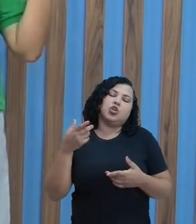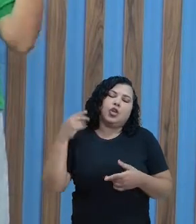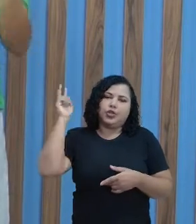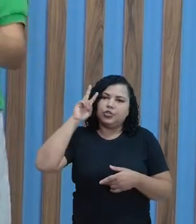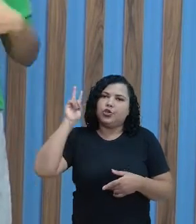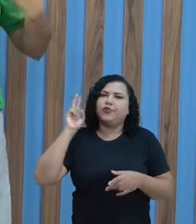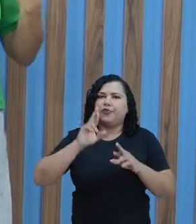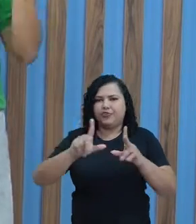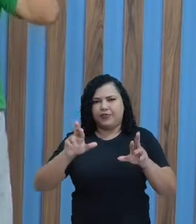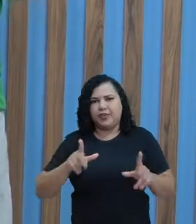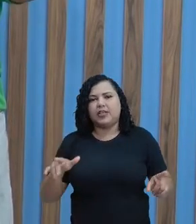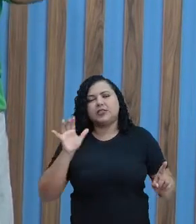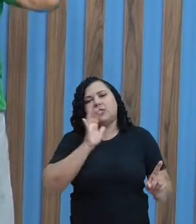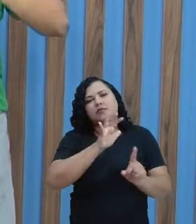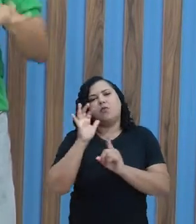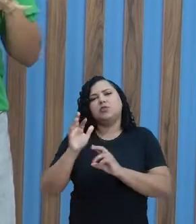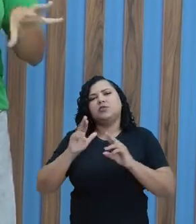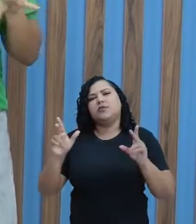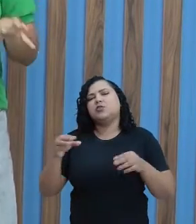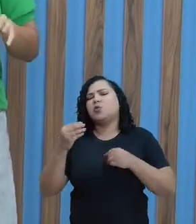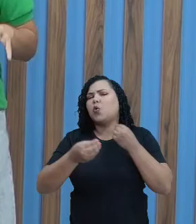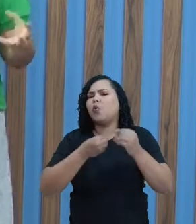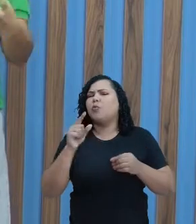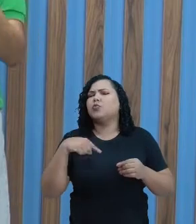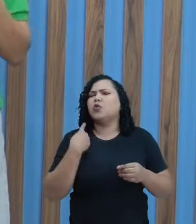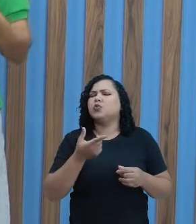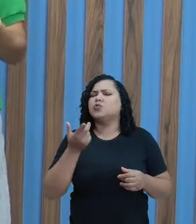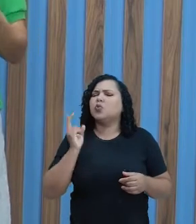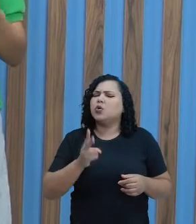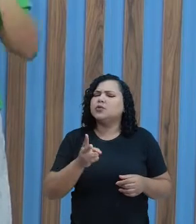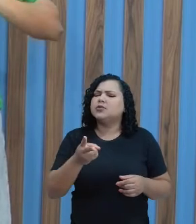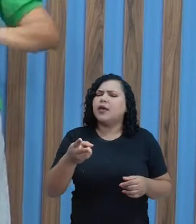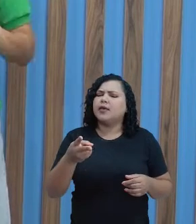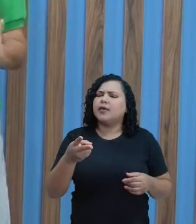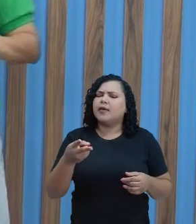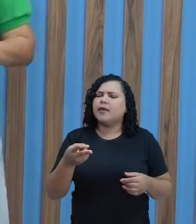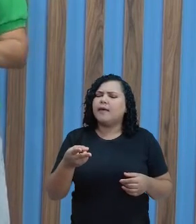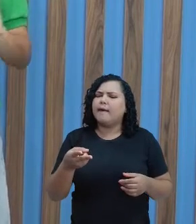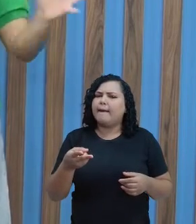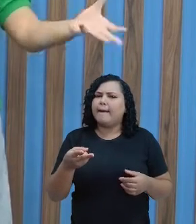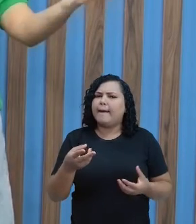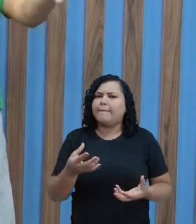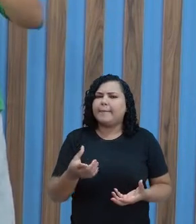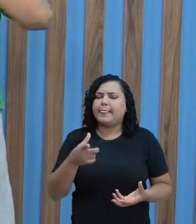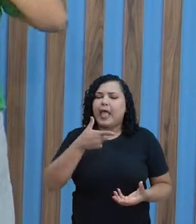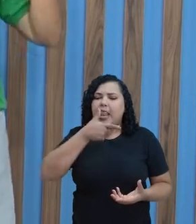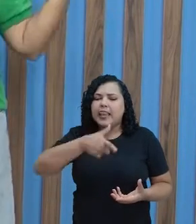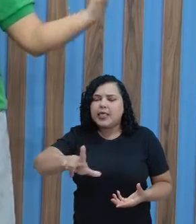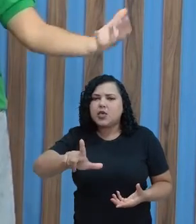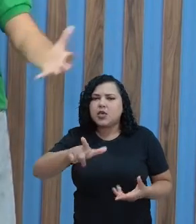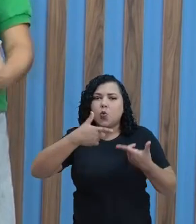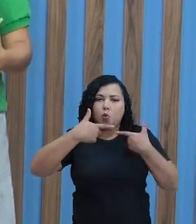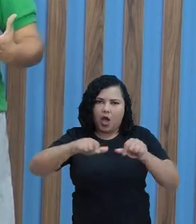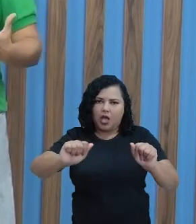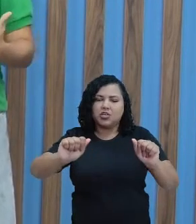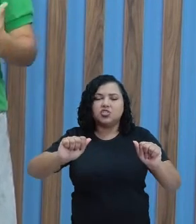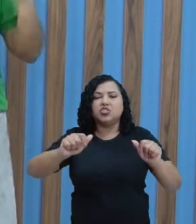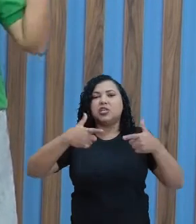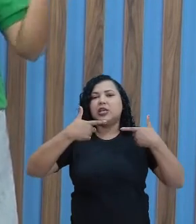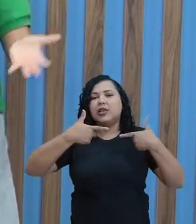influências na língua foram diferentes, como que a gente consegue manter um núcleo? Como é que a gente consegue manter essa linguagem